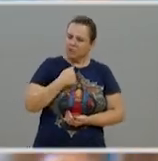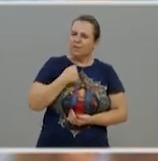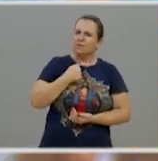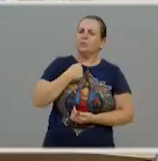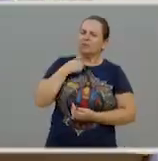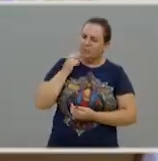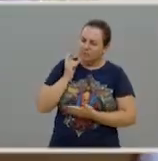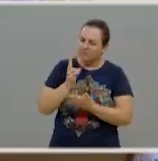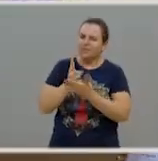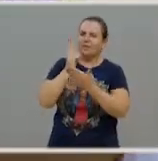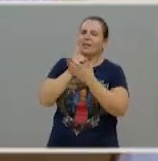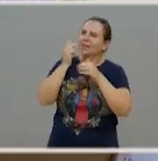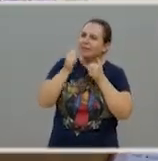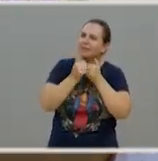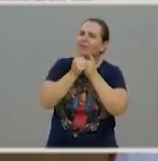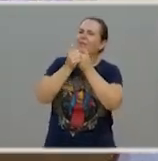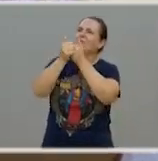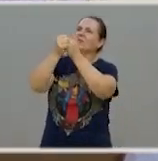Você é o teu